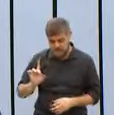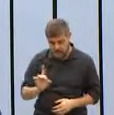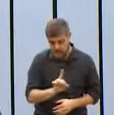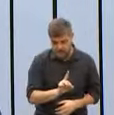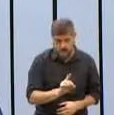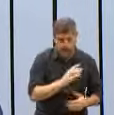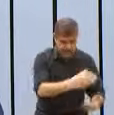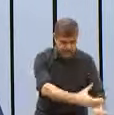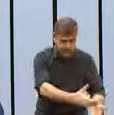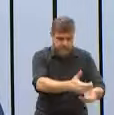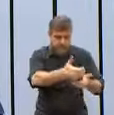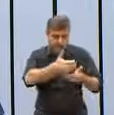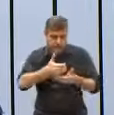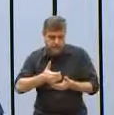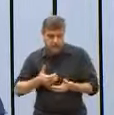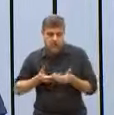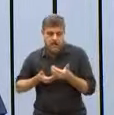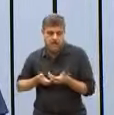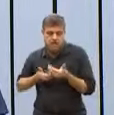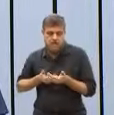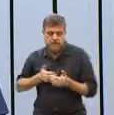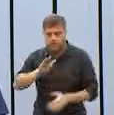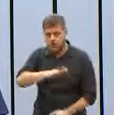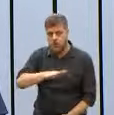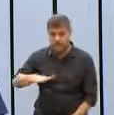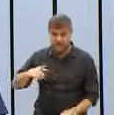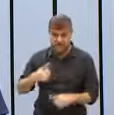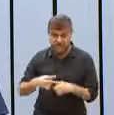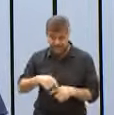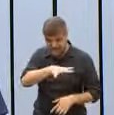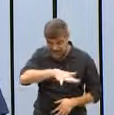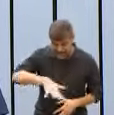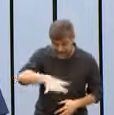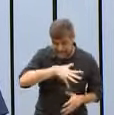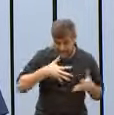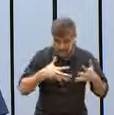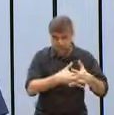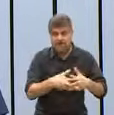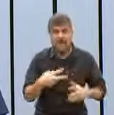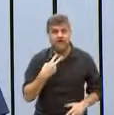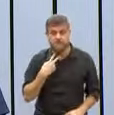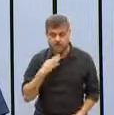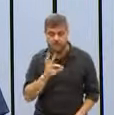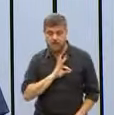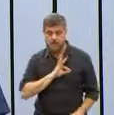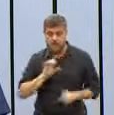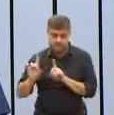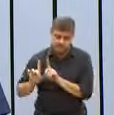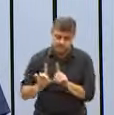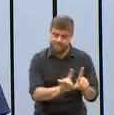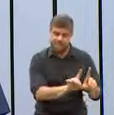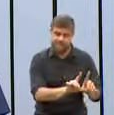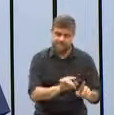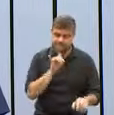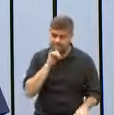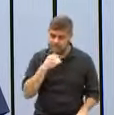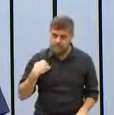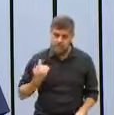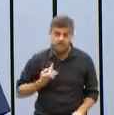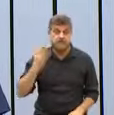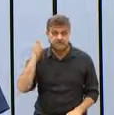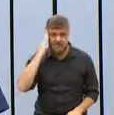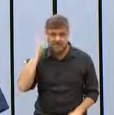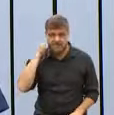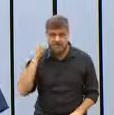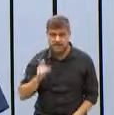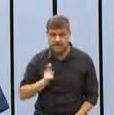aí colocaria em grave situação. Porque em alguns espaços é complexo você entrar com a força policial. Infelizmente a gente precisa ter isso em voga também,